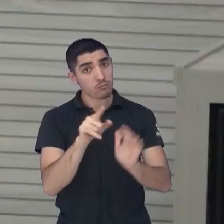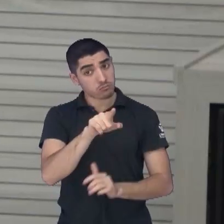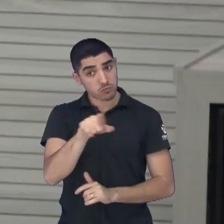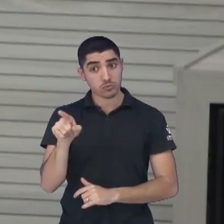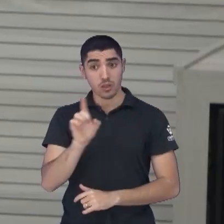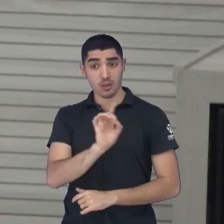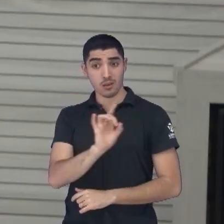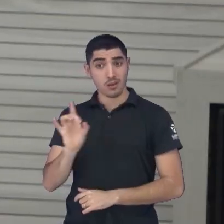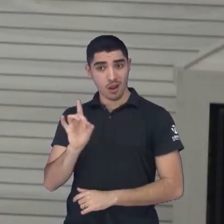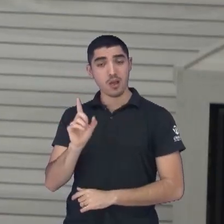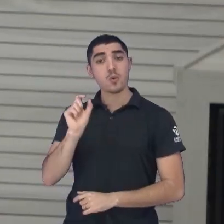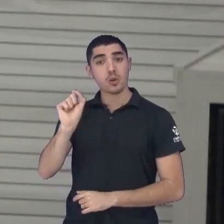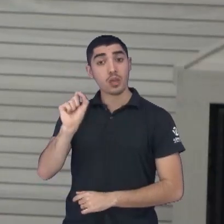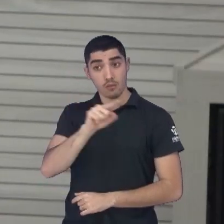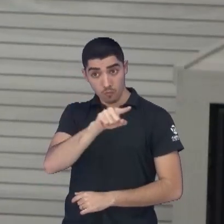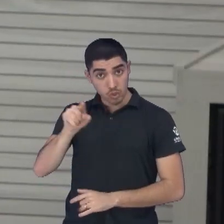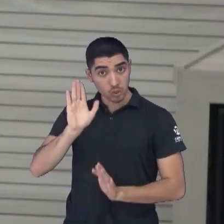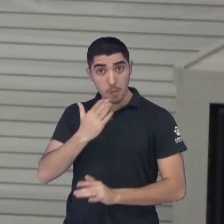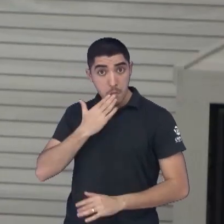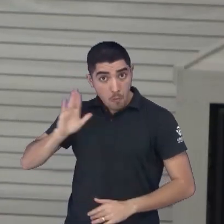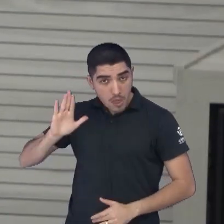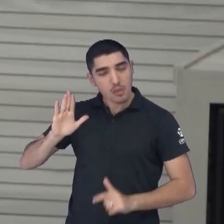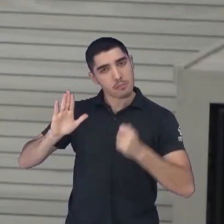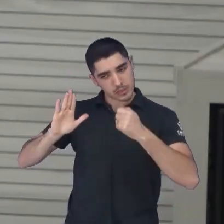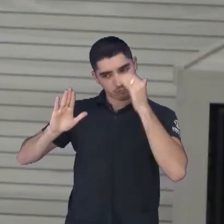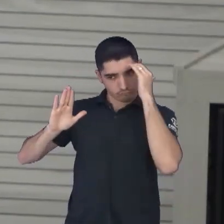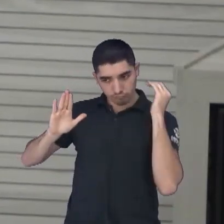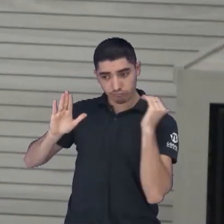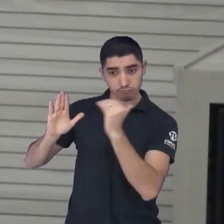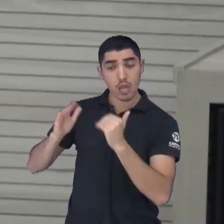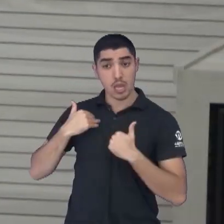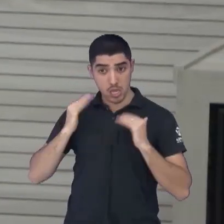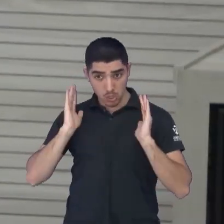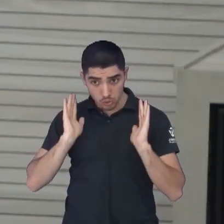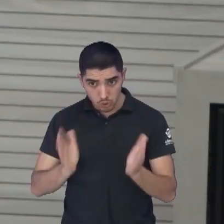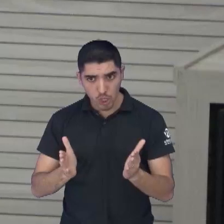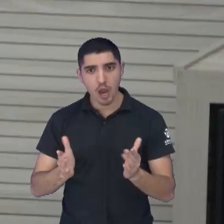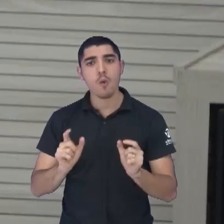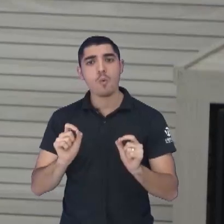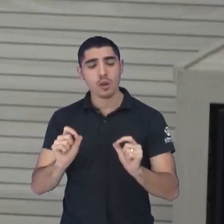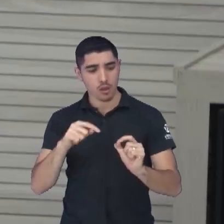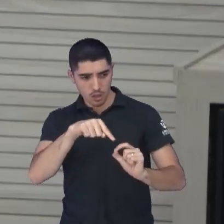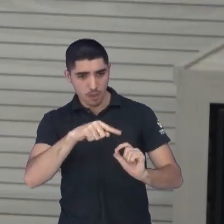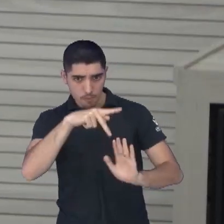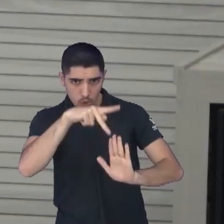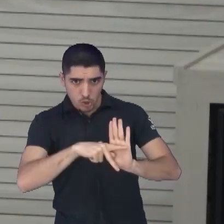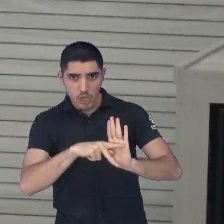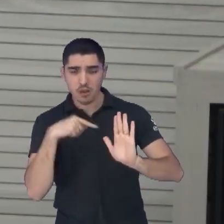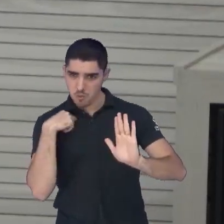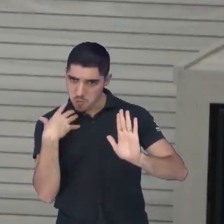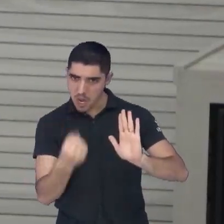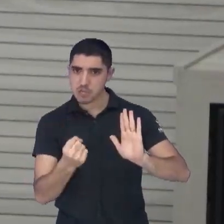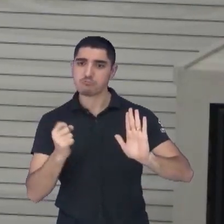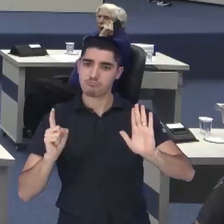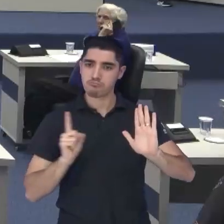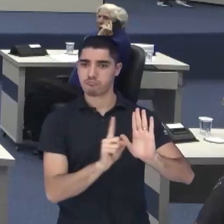Digo mais uma vez, palavra dada é palavra cumprida. Eu apertei a mão, entrei nesse projeto, não tinha como eu sair. Obrigado.